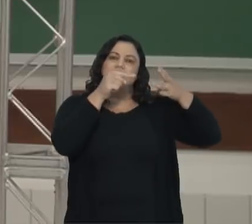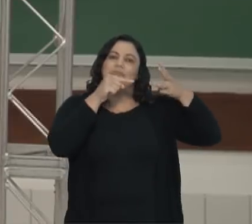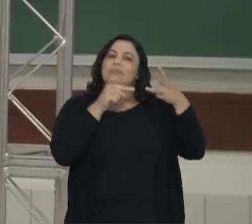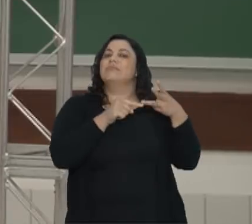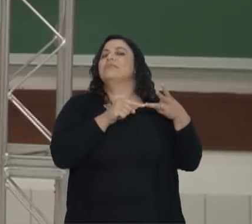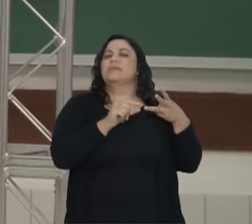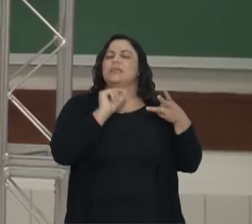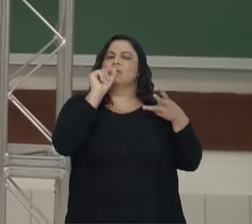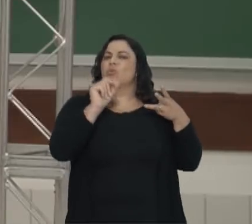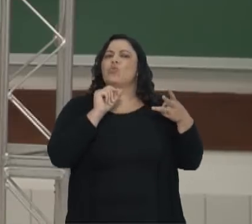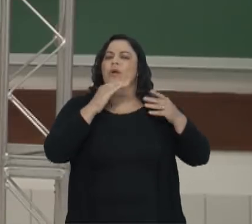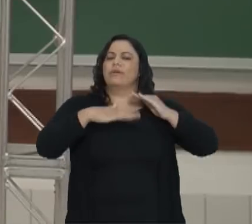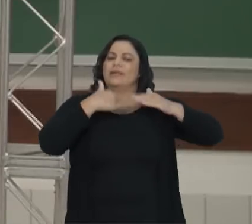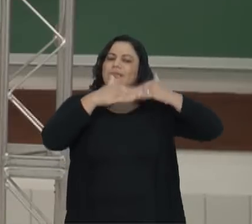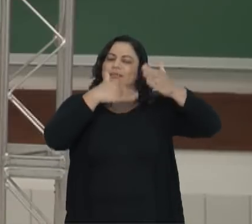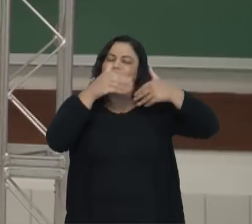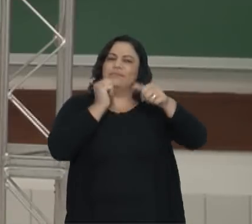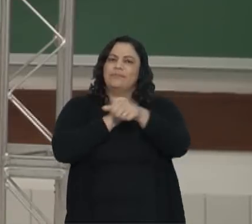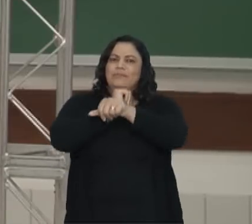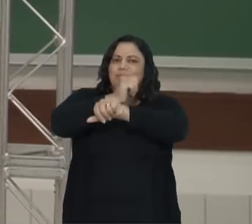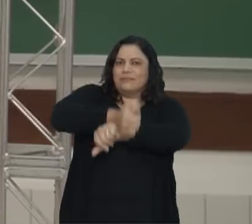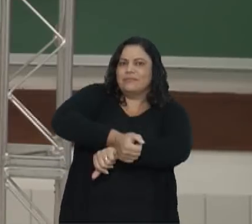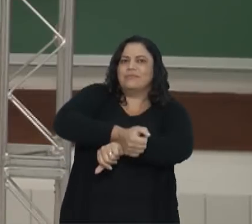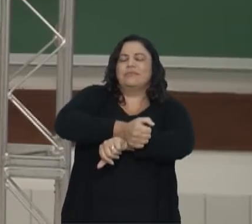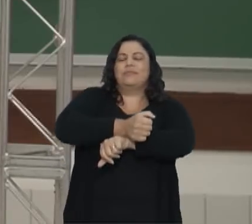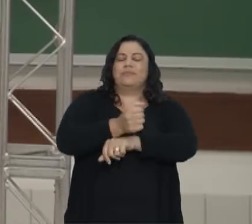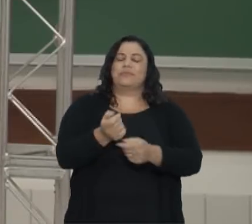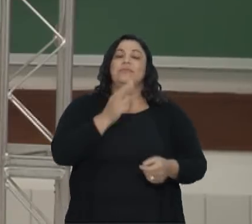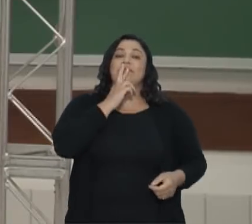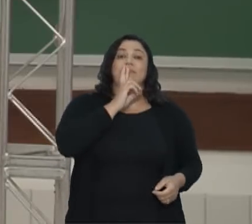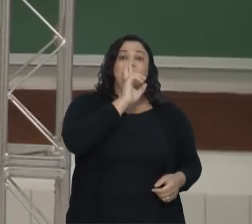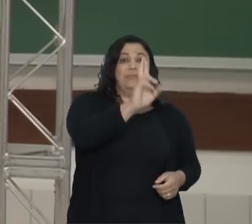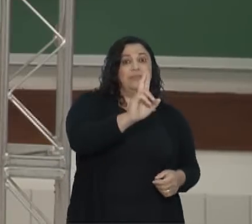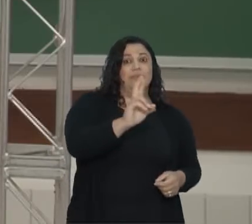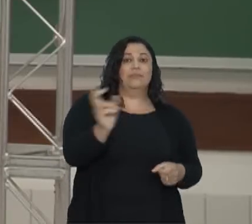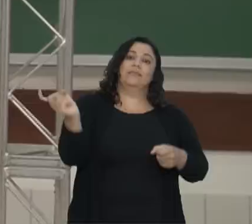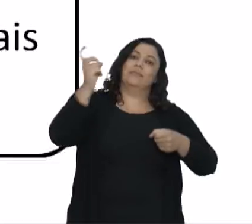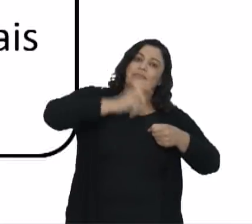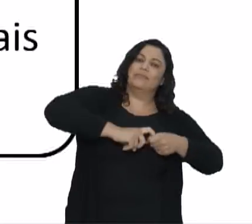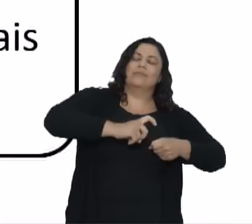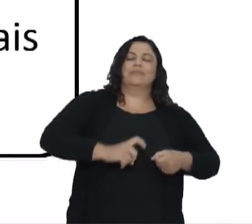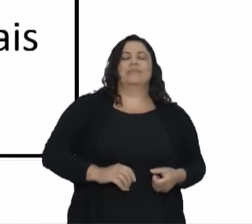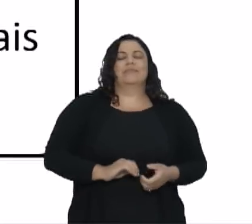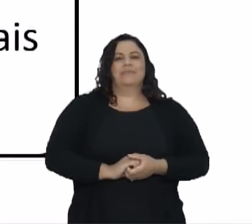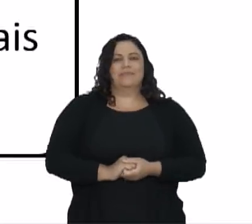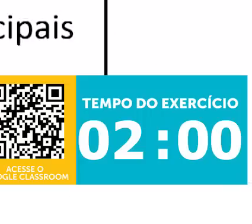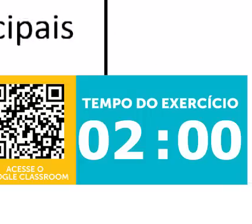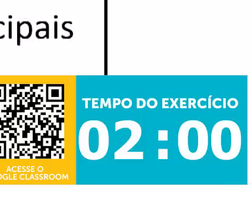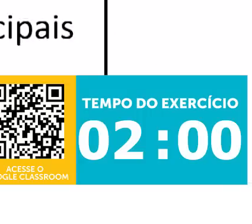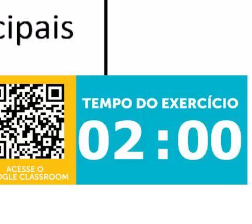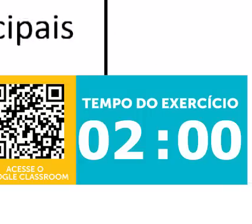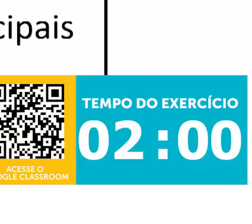eram desenvolvidas pelos escravos? Então, respondam lá e já voltamos com a correção.